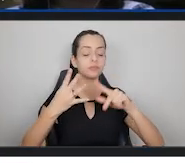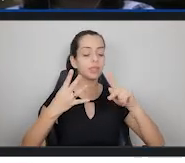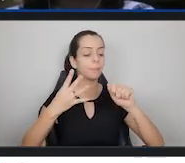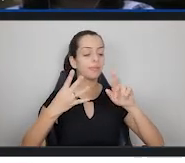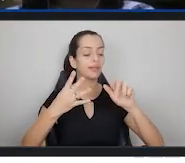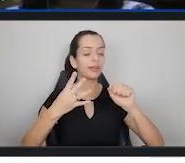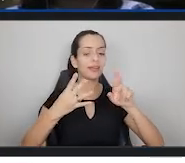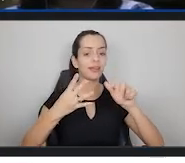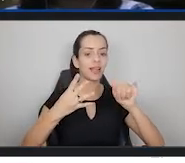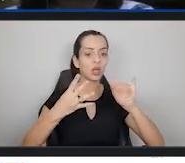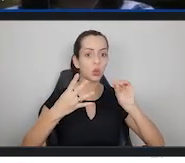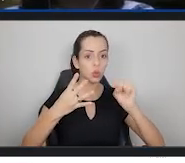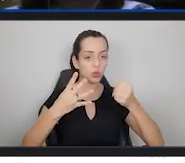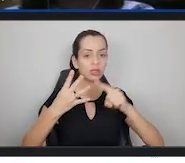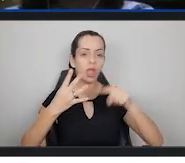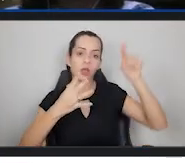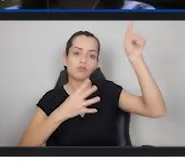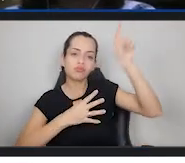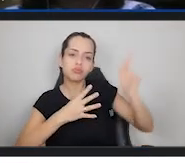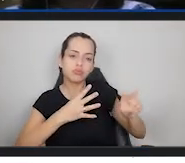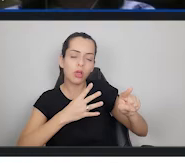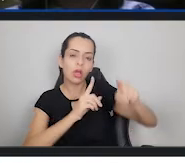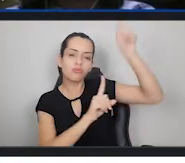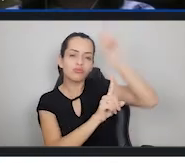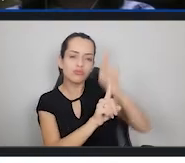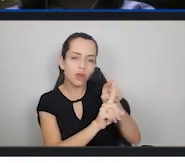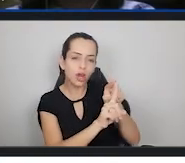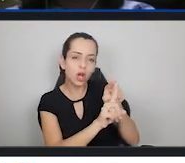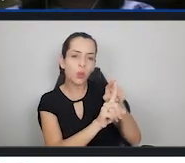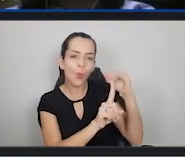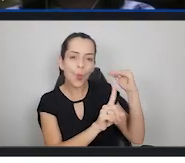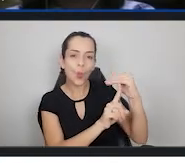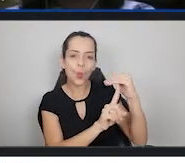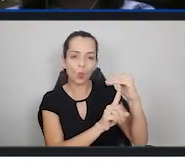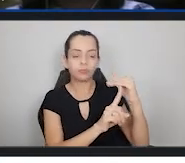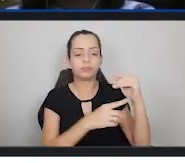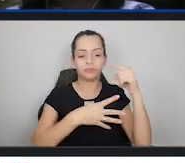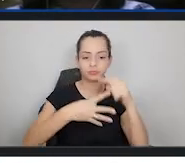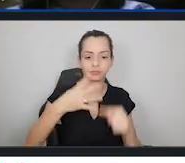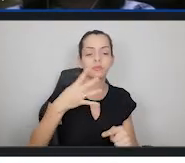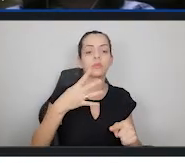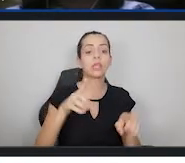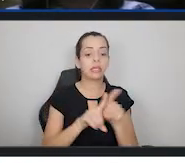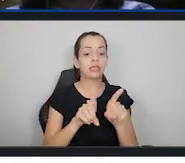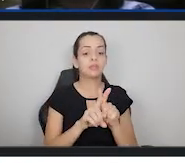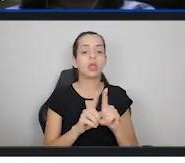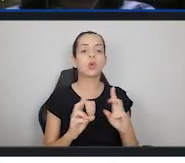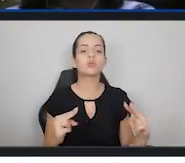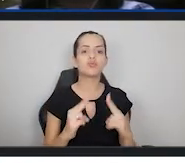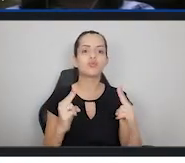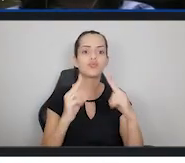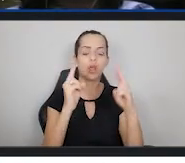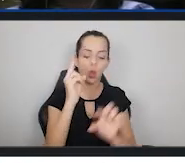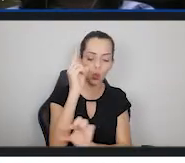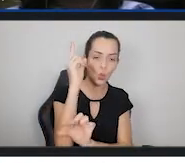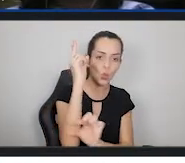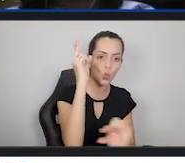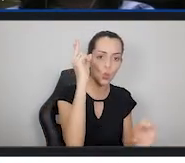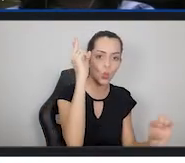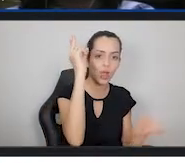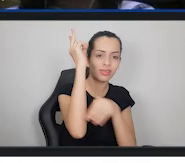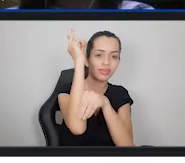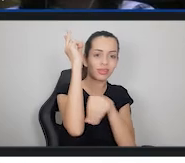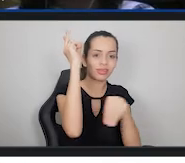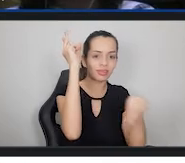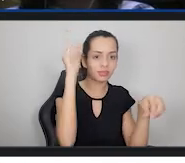que está sendo representada nessa figura, e um condutor aqui de para-raio. E o sistema de aterramento, ele passa aqui ao